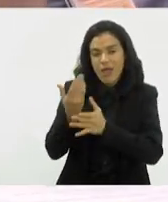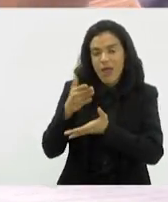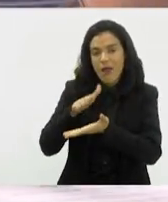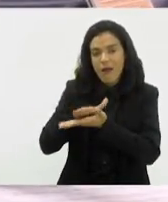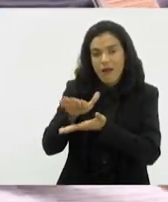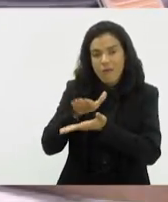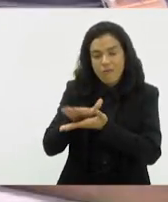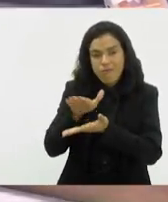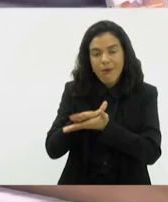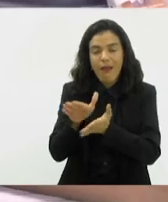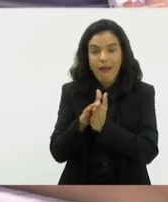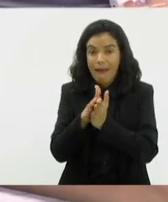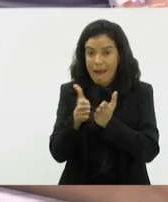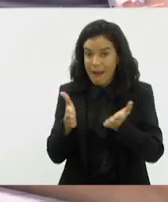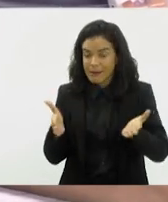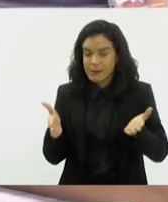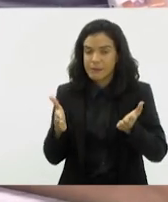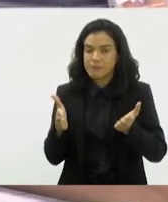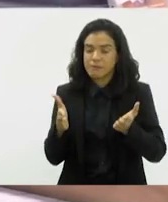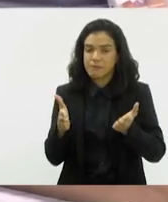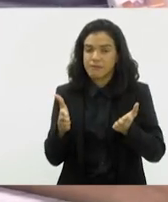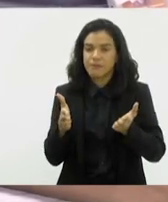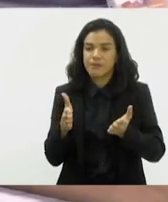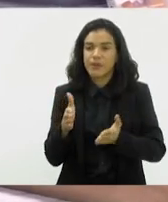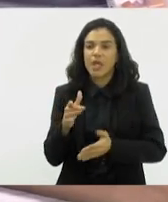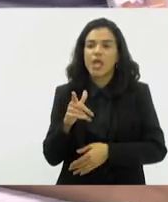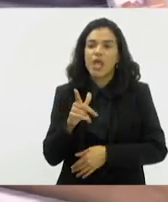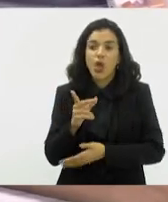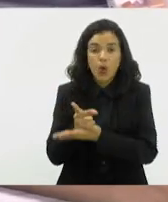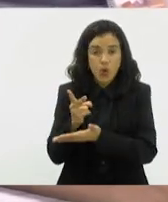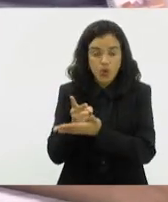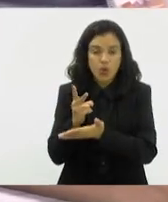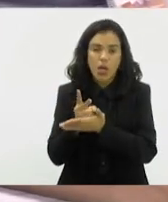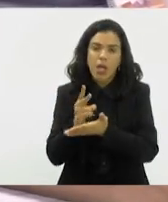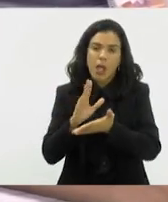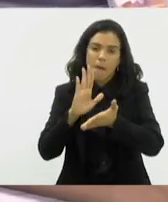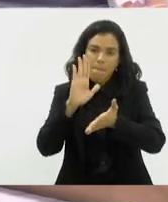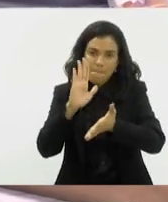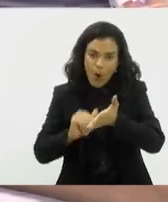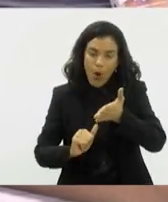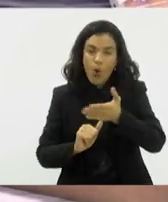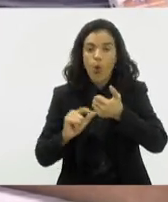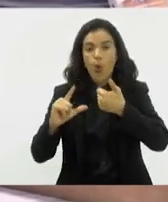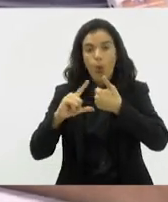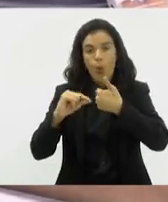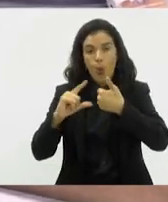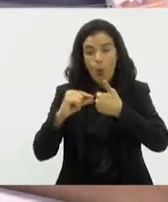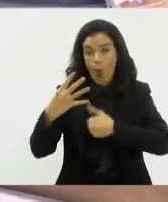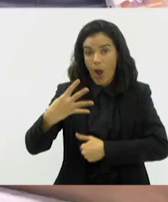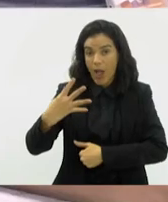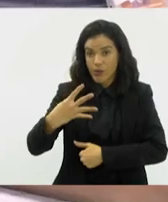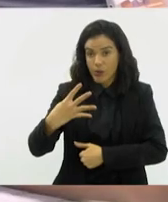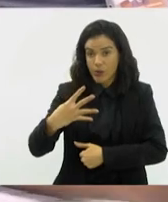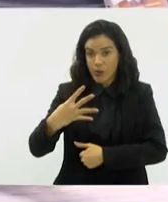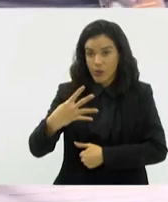eu manteria a supressão do quarto, que tem cartilha. Supressiva